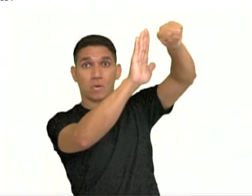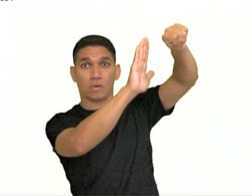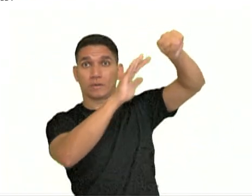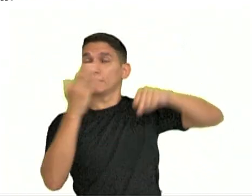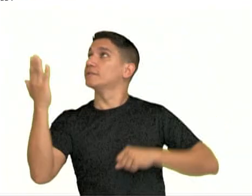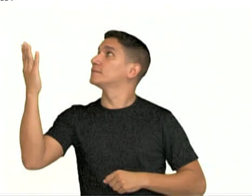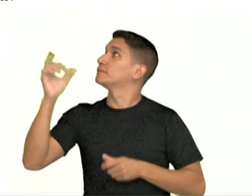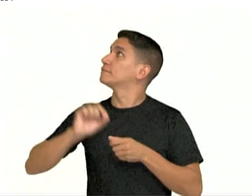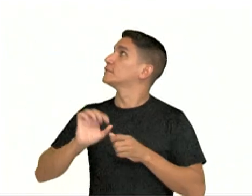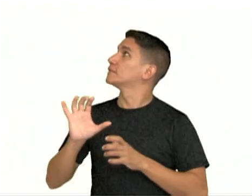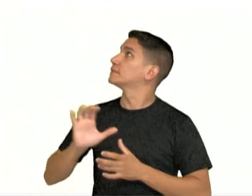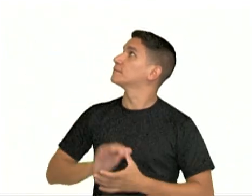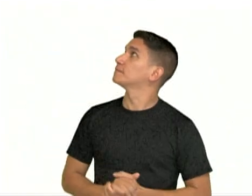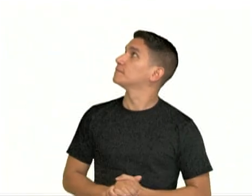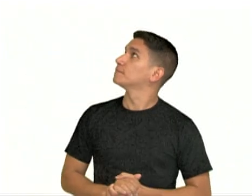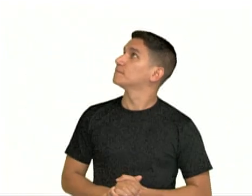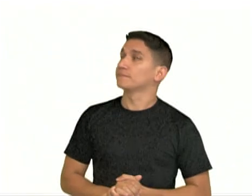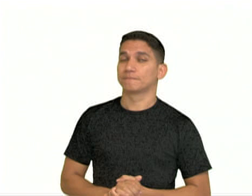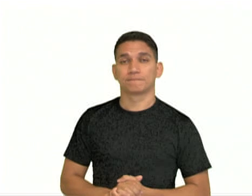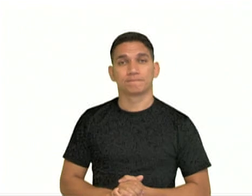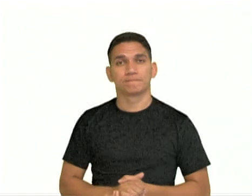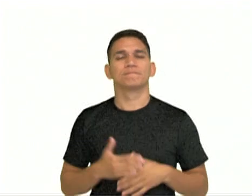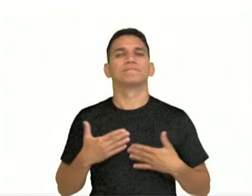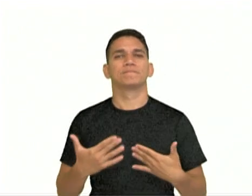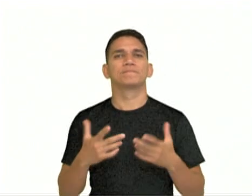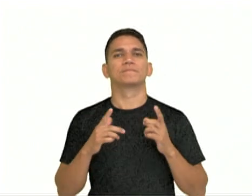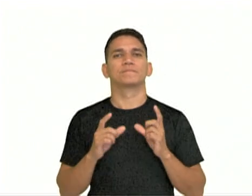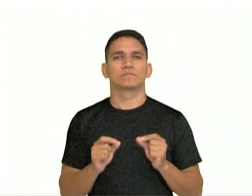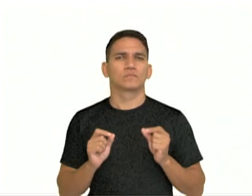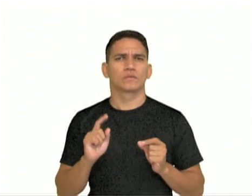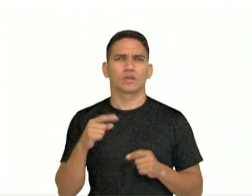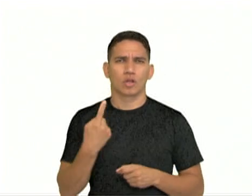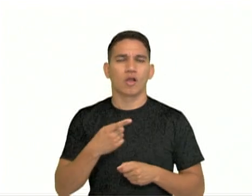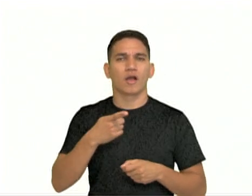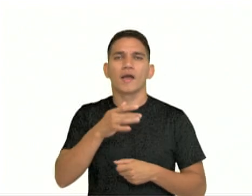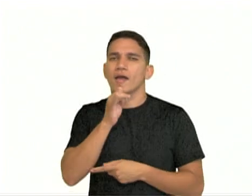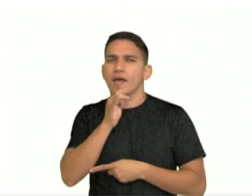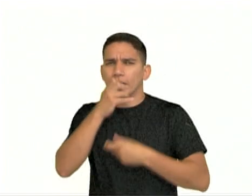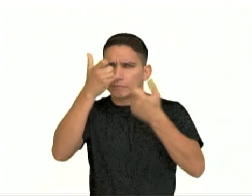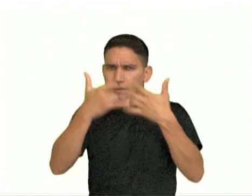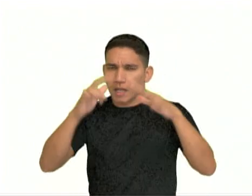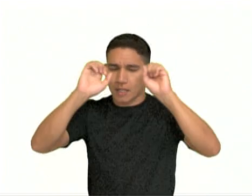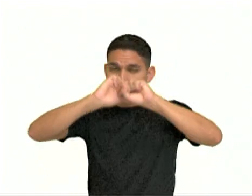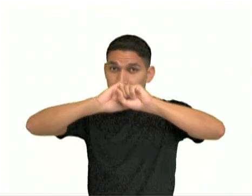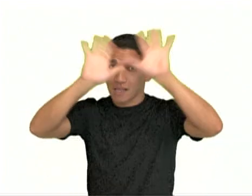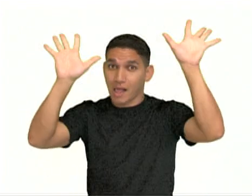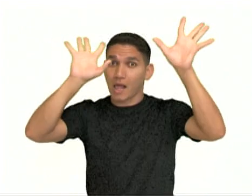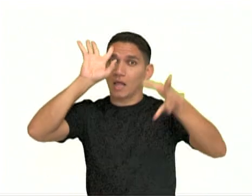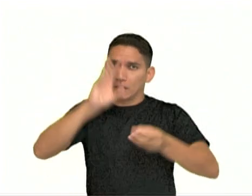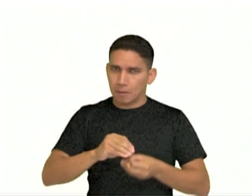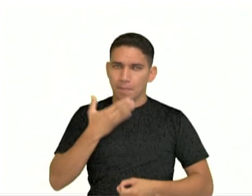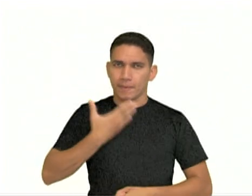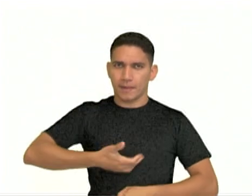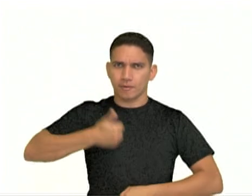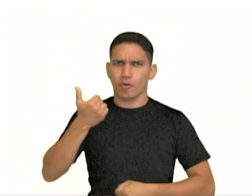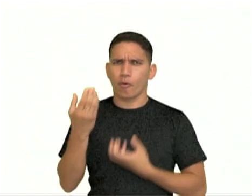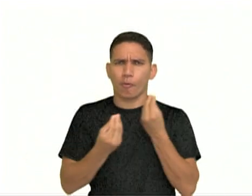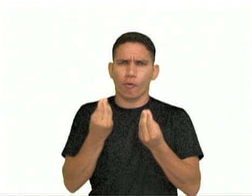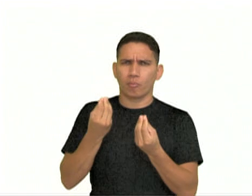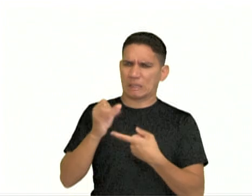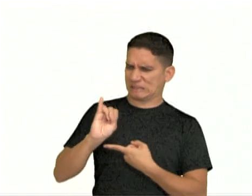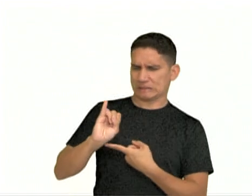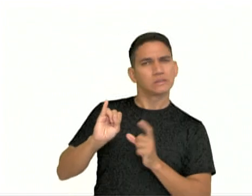movimento que é feito aí. Queridos, vamos fazer um exemplo aqui para a gente poder entender um pouquinho melhor essa questão do impulso